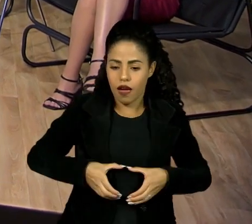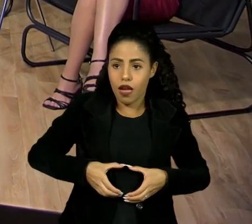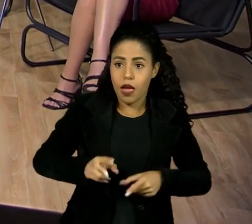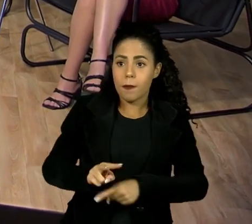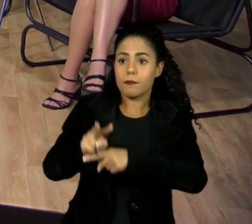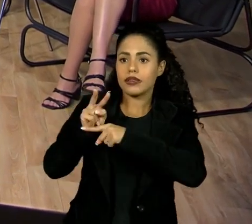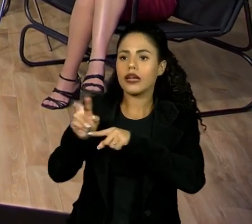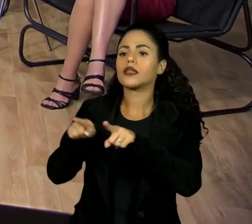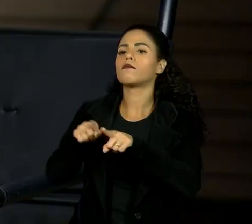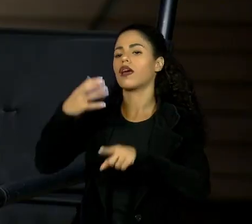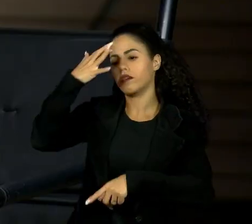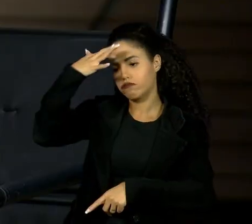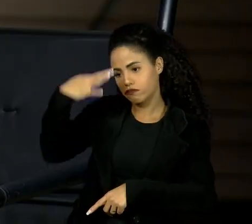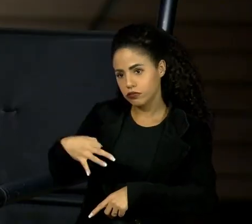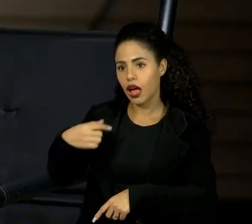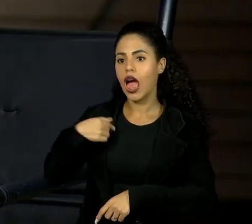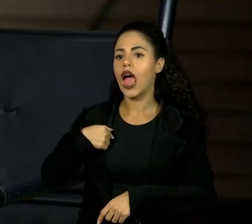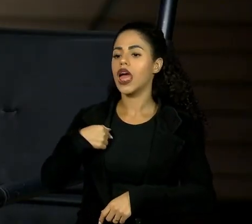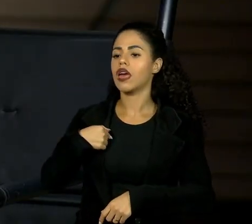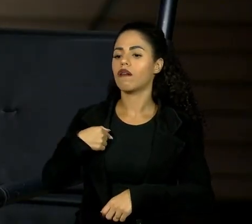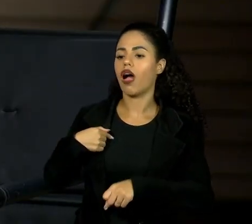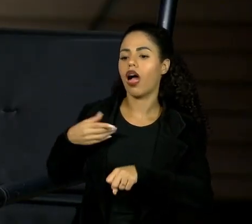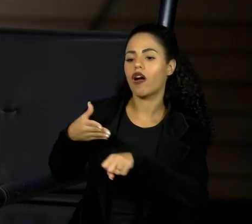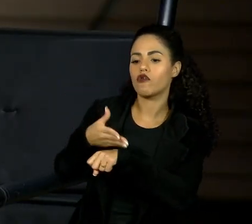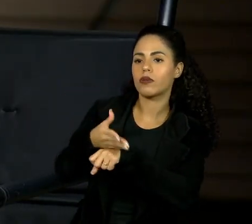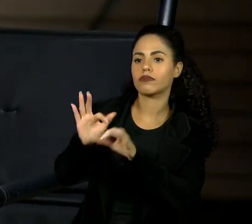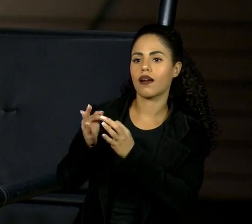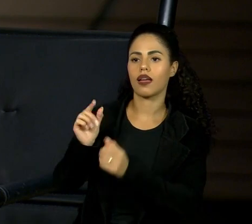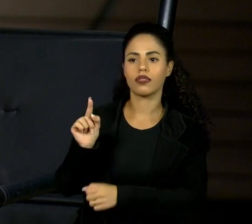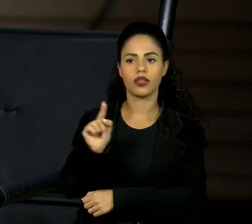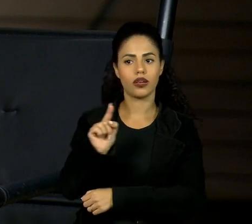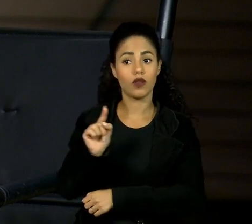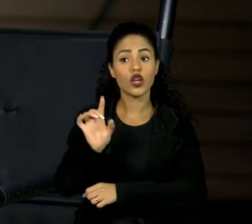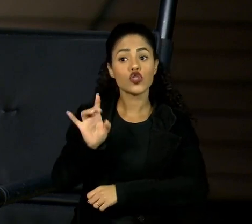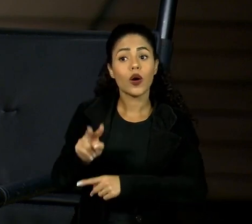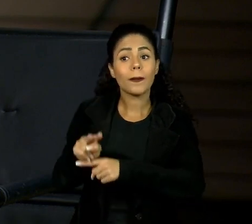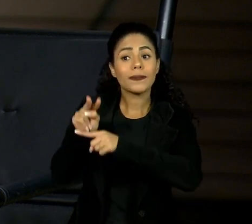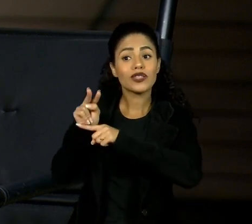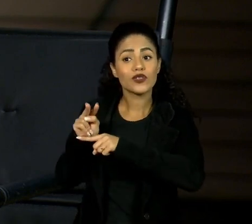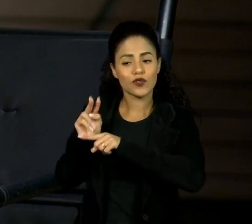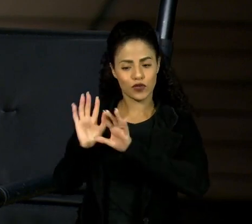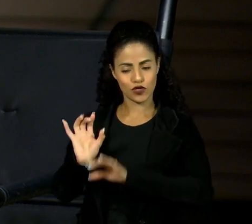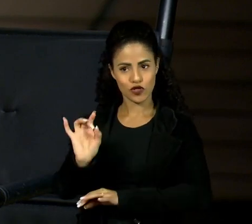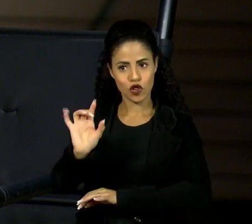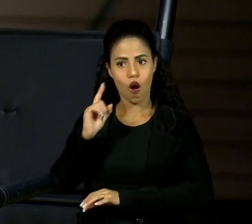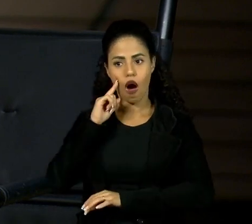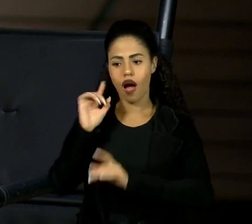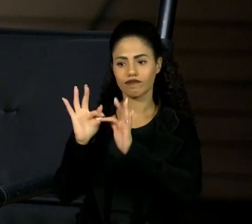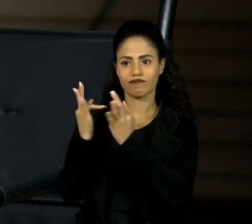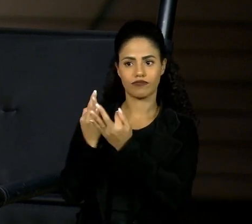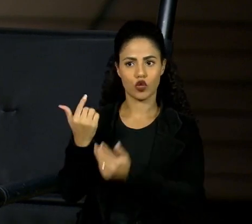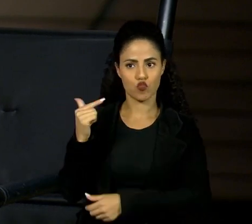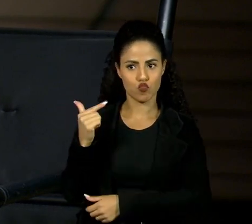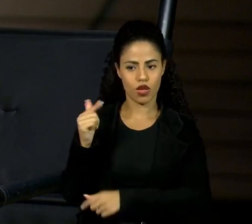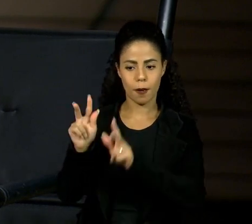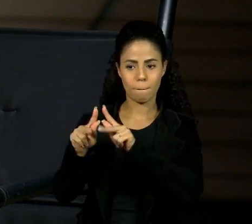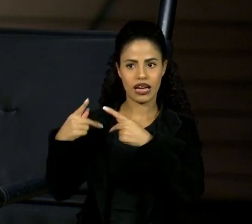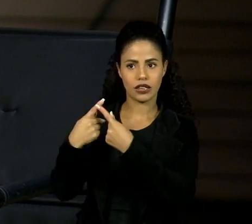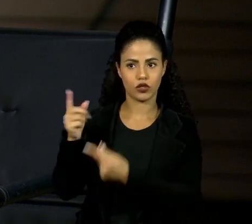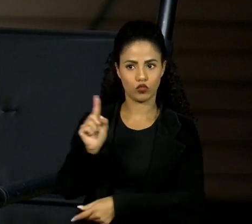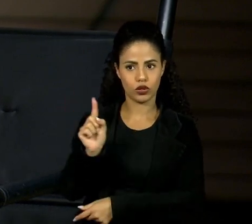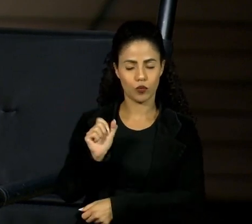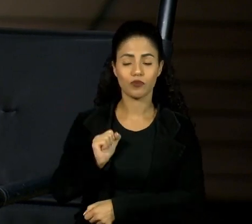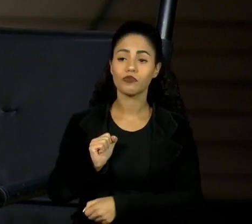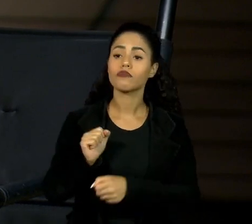total ciência de que ela não vai ter nenhuma participação naquela maternidade, como eles falaram, né? Naquela parentalidade.